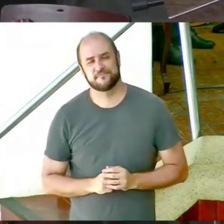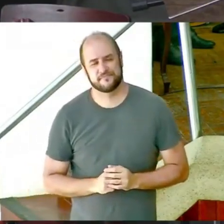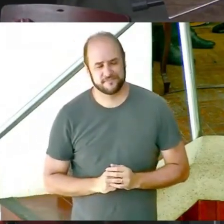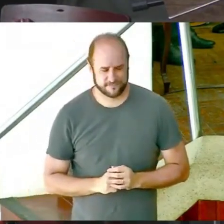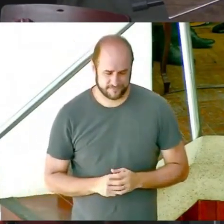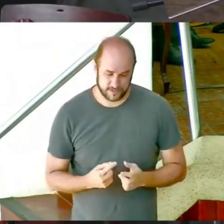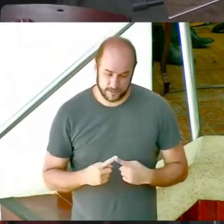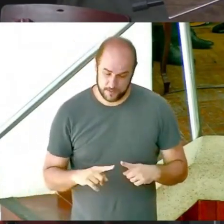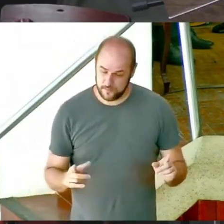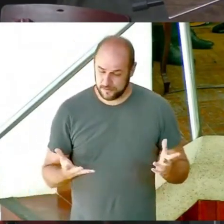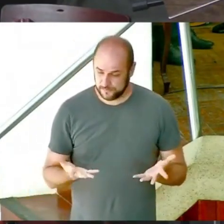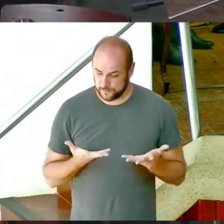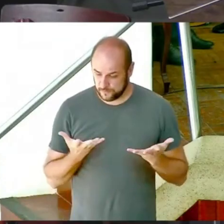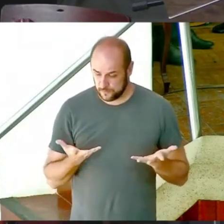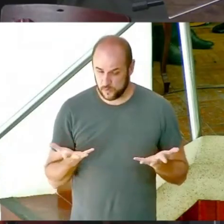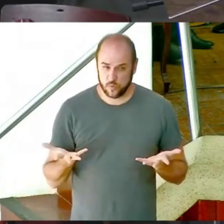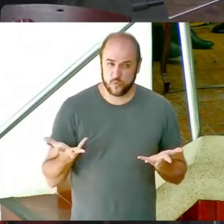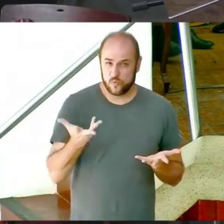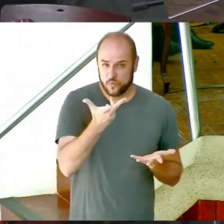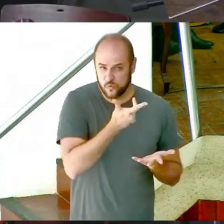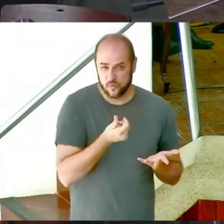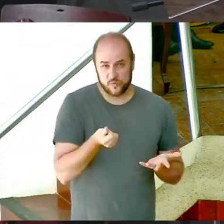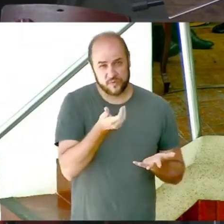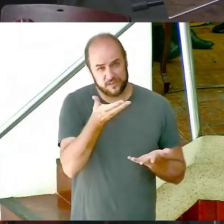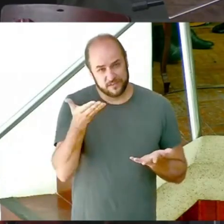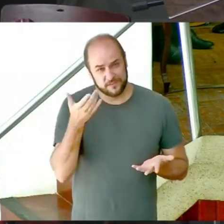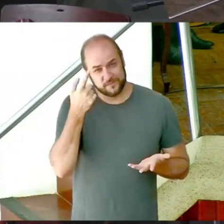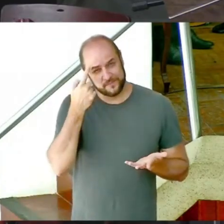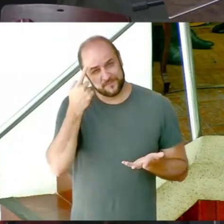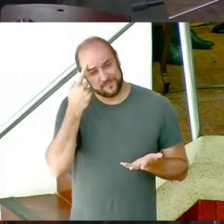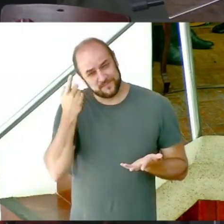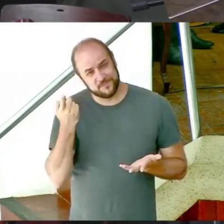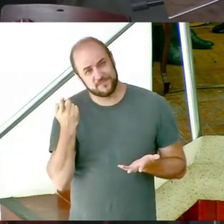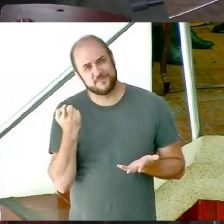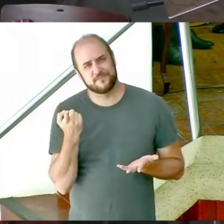Mas eu gostaria então de convidar vocês a pensar nos